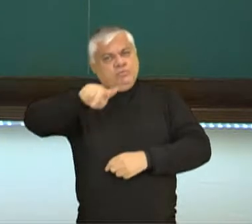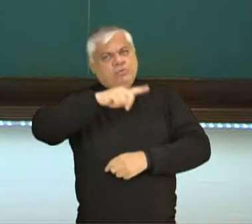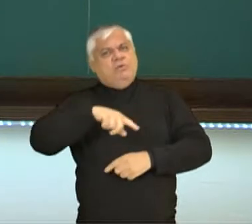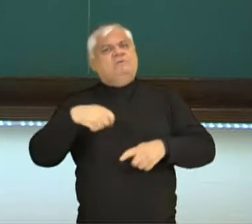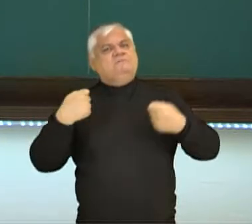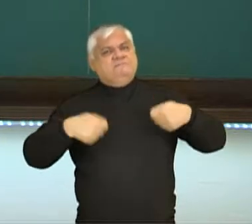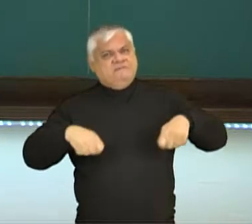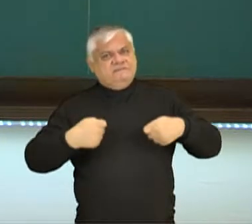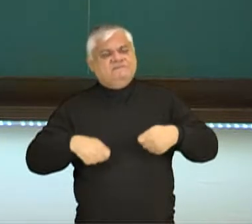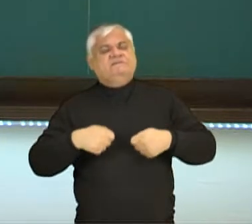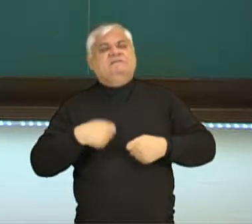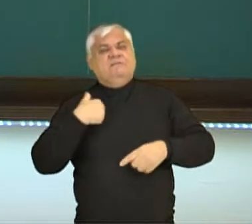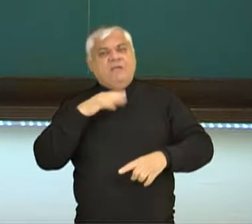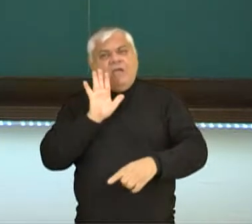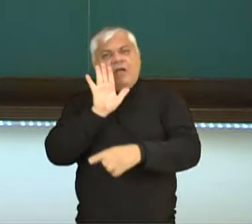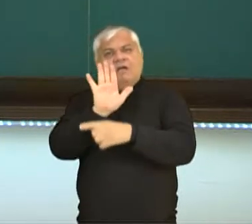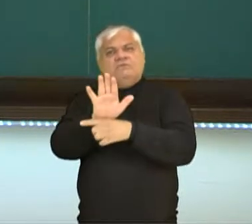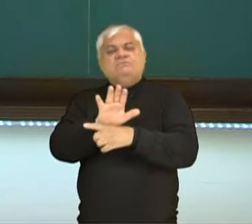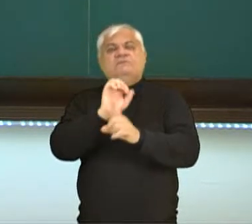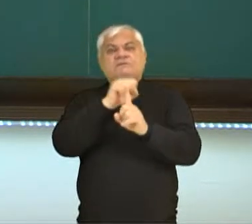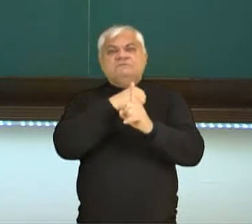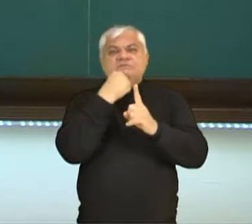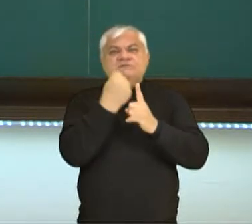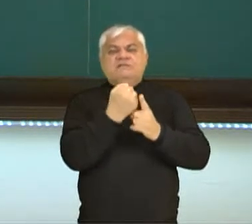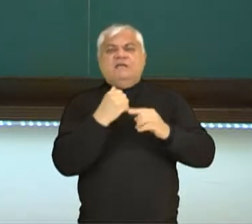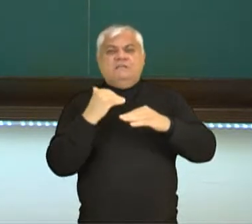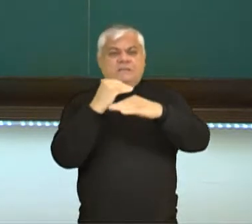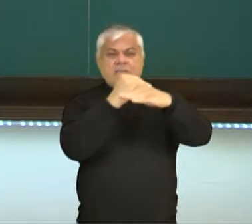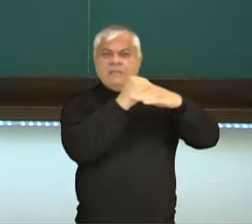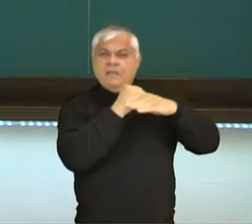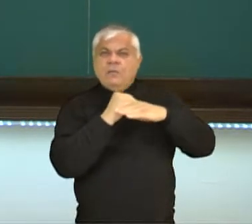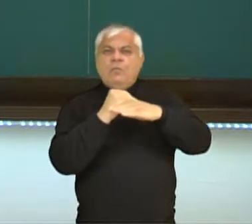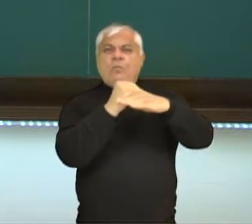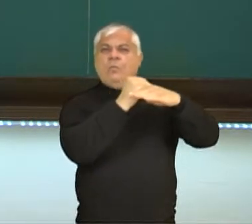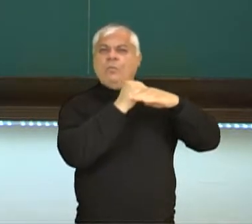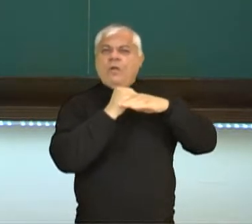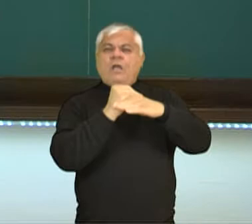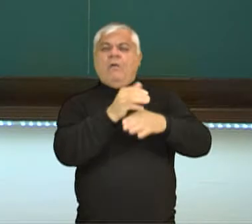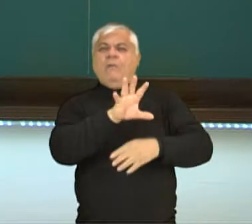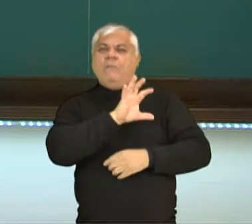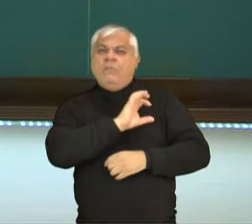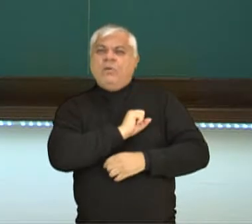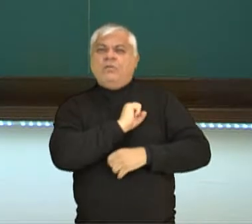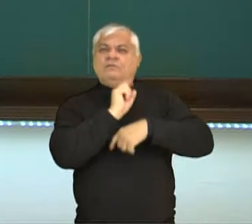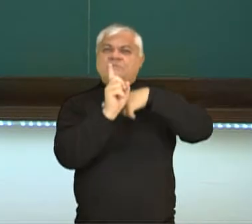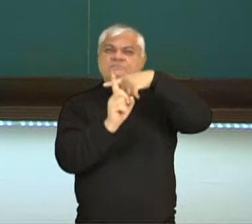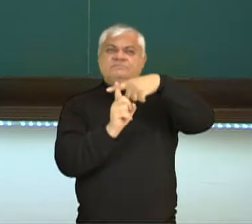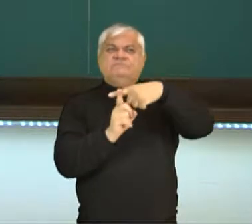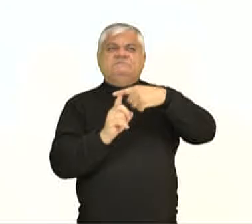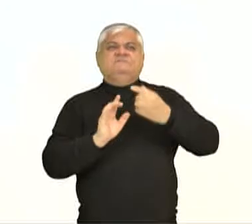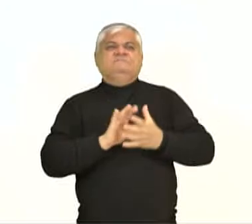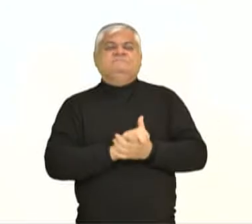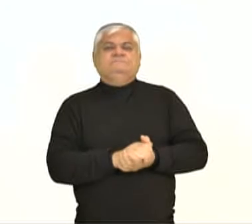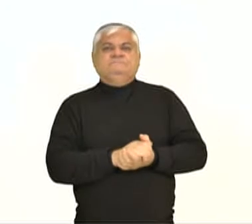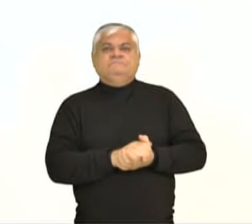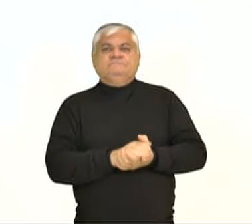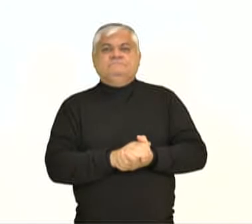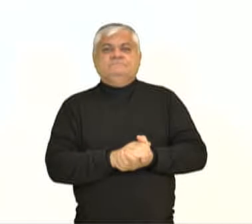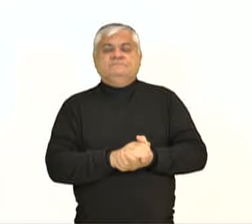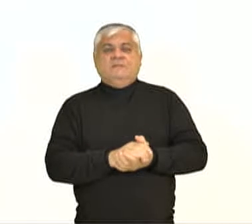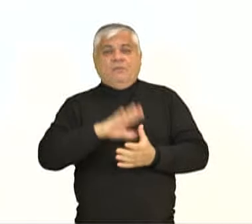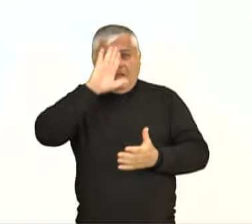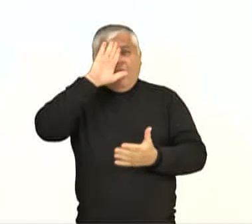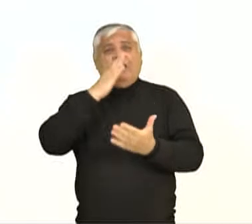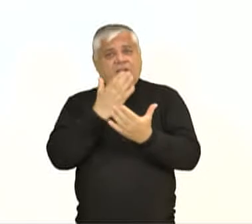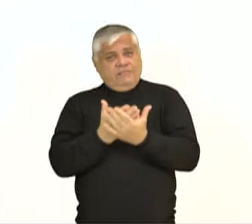e que contribui para uma sociedade mais igual, mais fraterna, mais positiva. Beleza? Acredite em